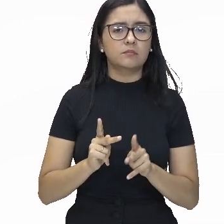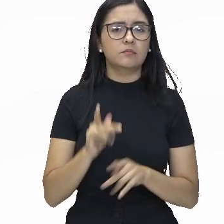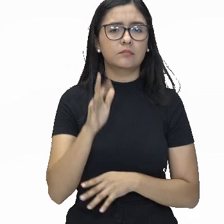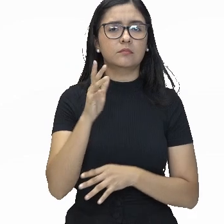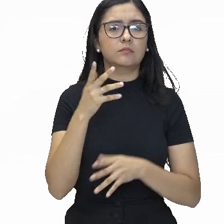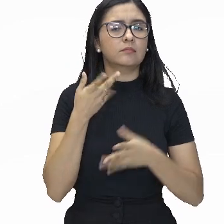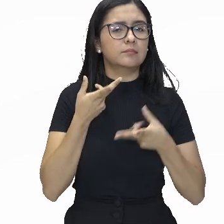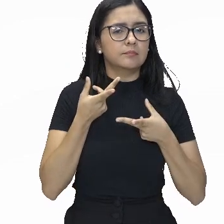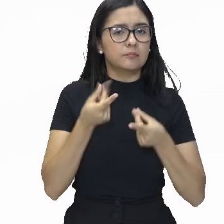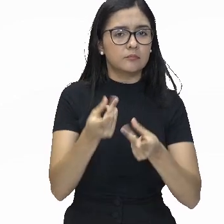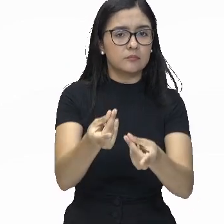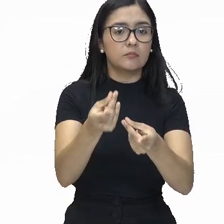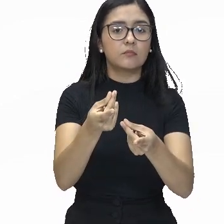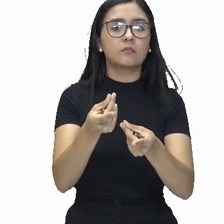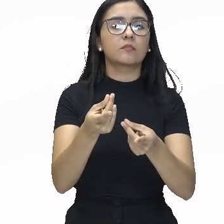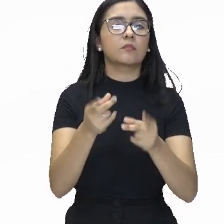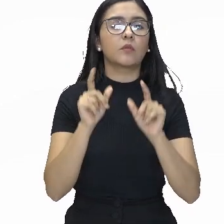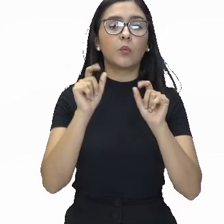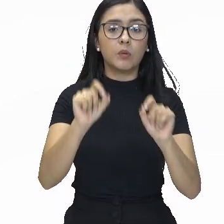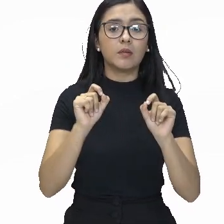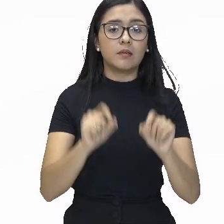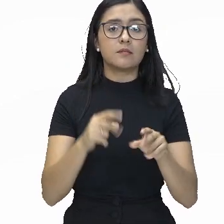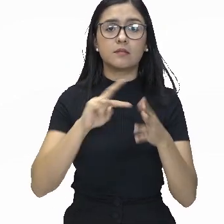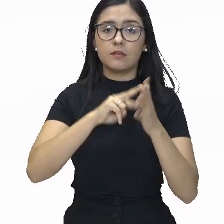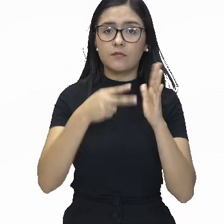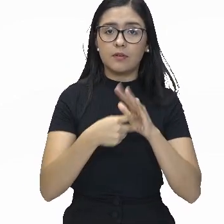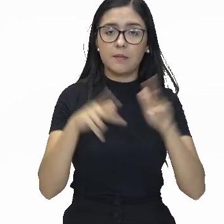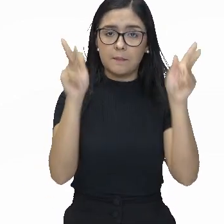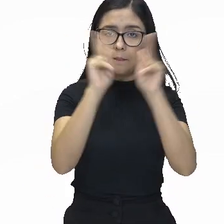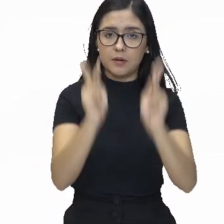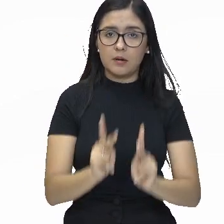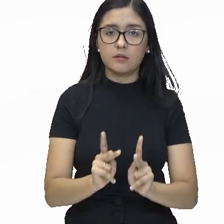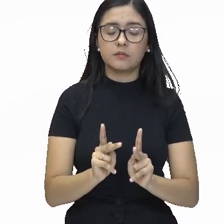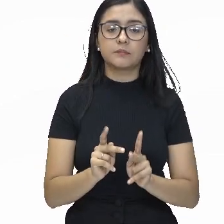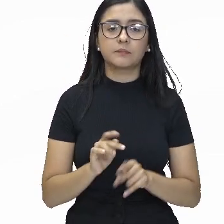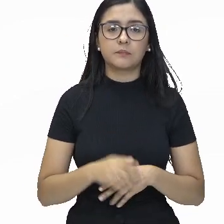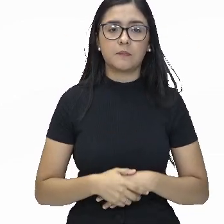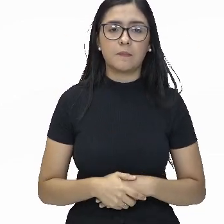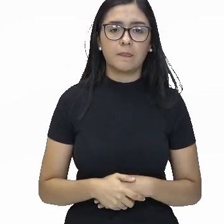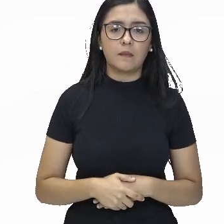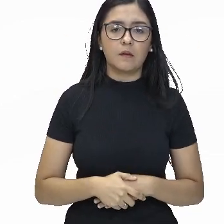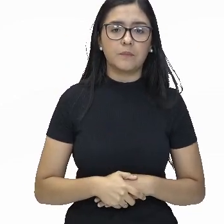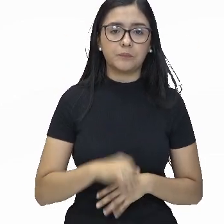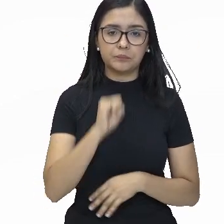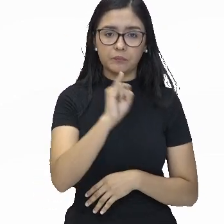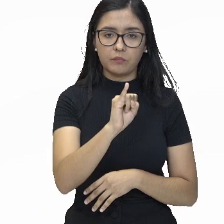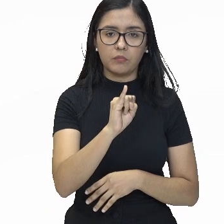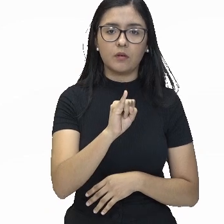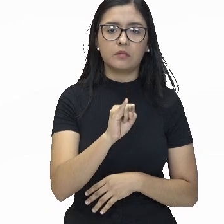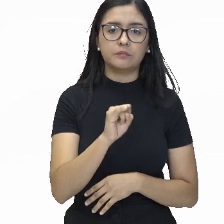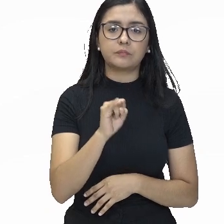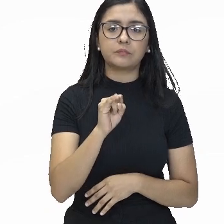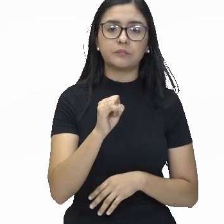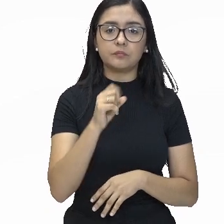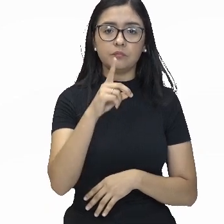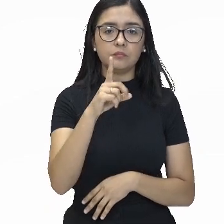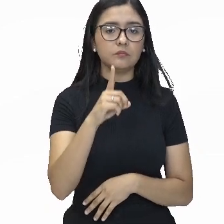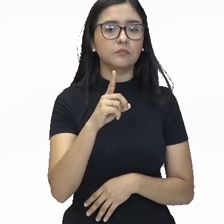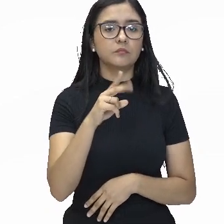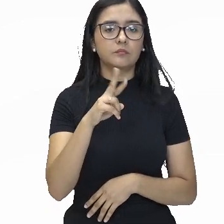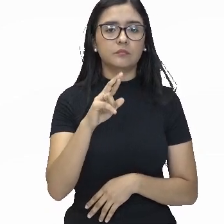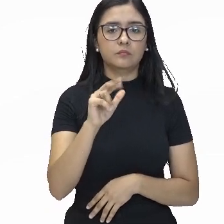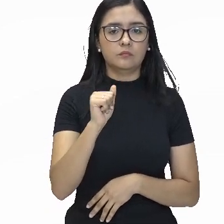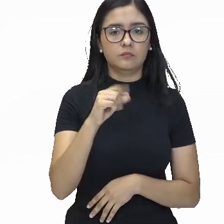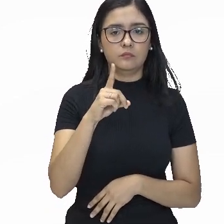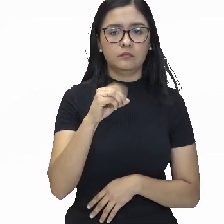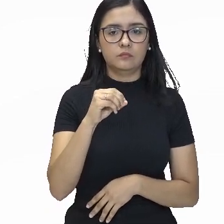Duradoura está caracterizando paz. Se duradoura é um adjetivo,